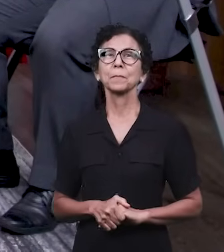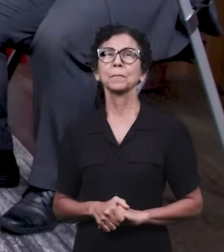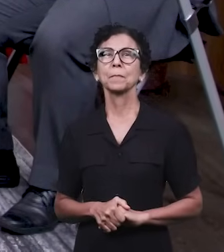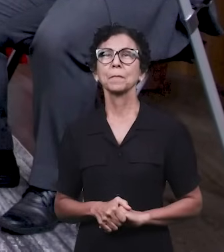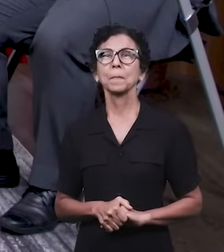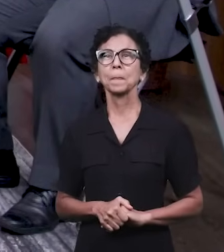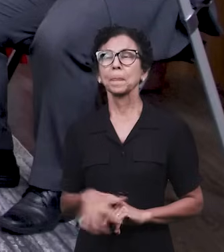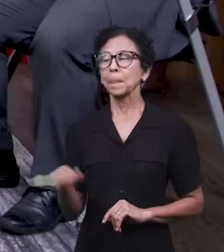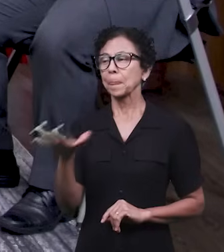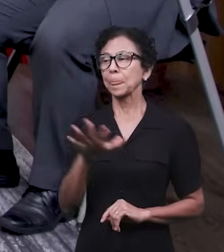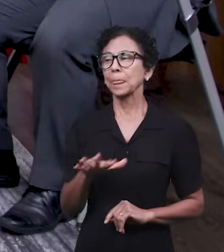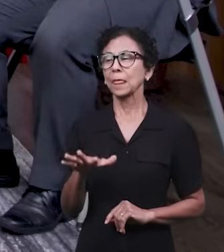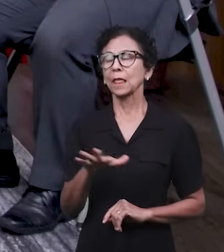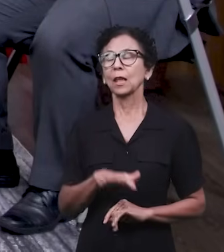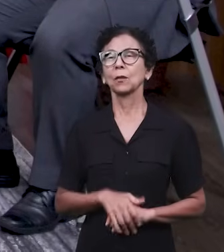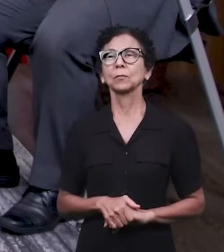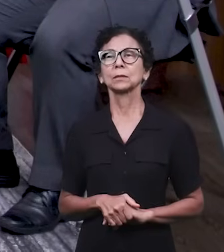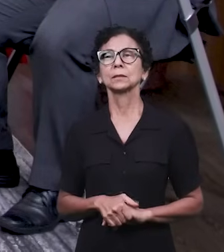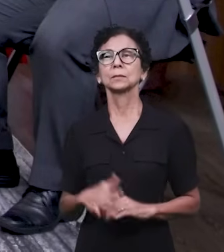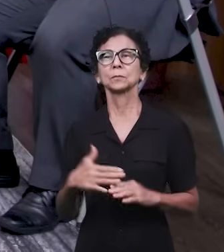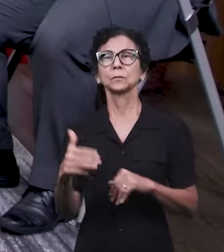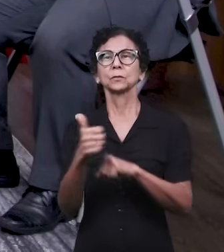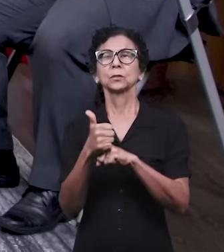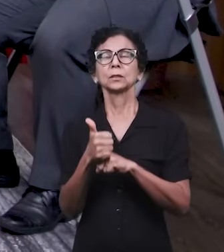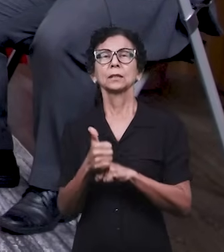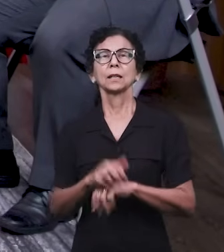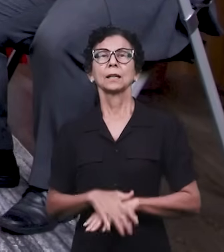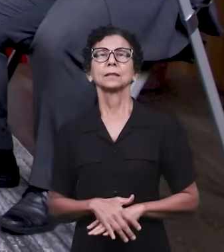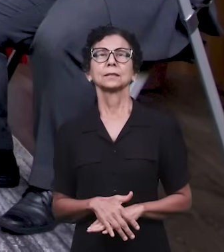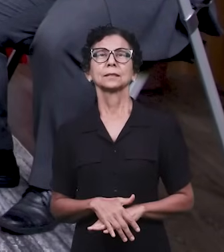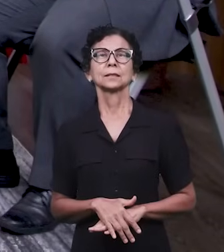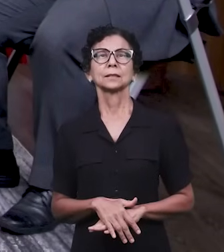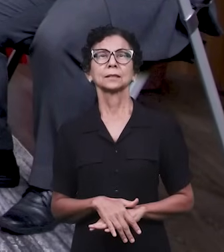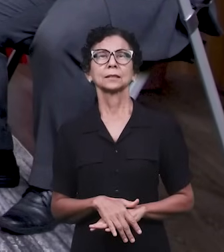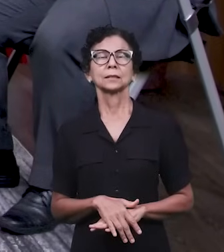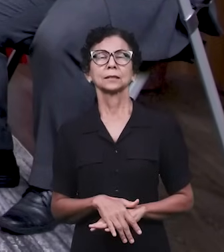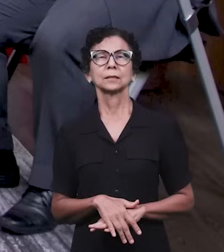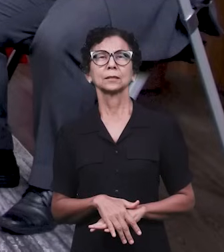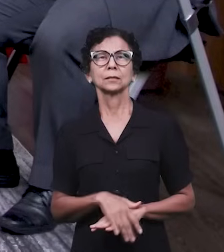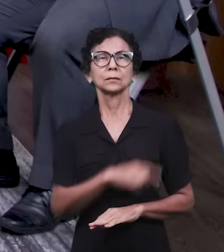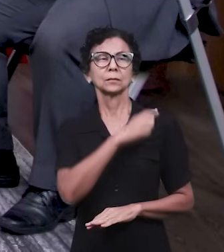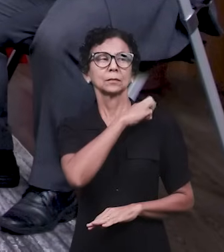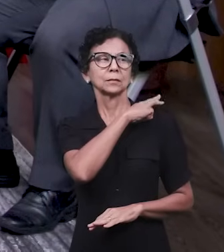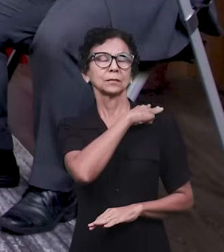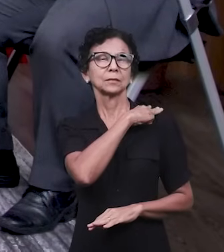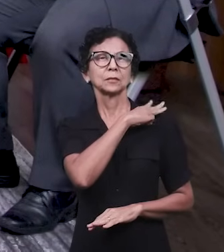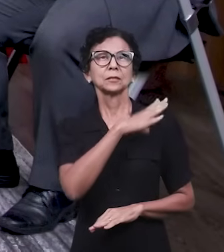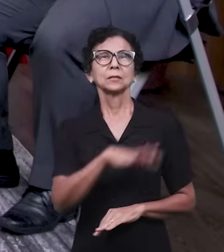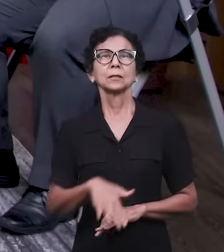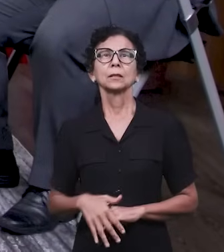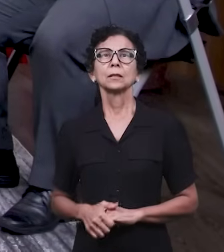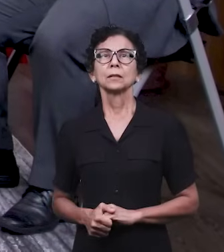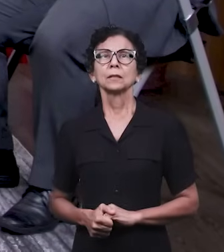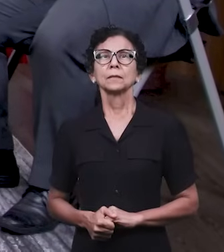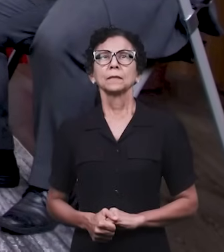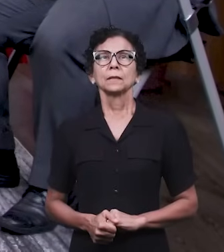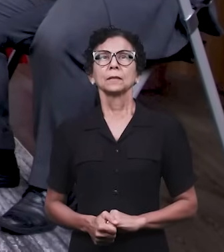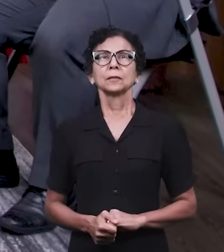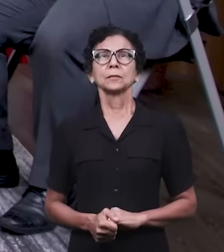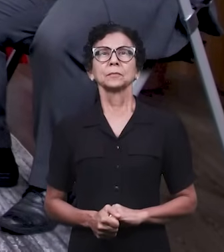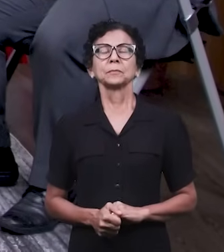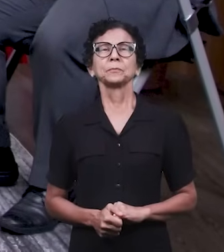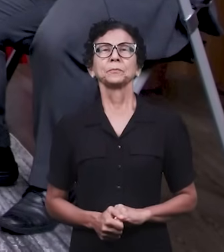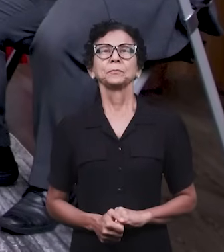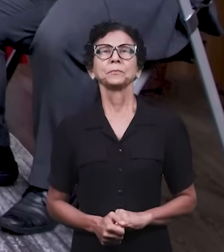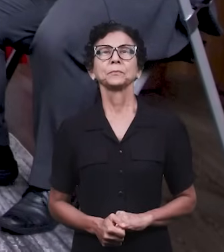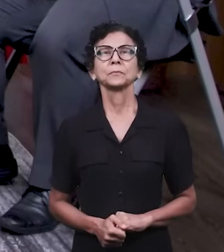uma última dica para os nossos adolescentes e jovens. Estudei, pastor Helbes, todas 50, fazendo as 500